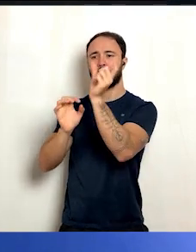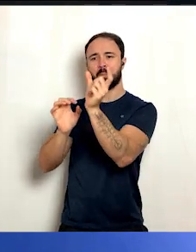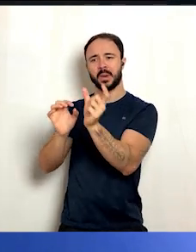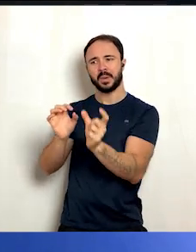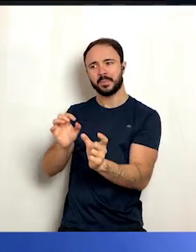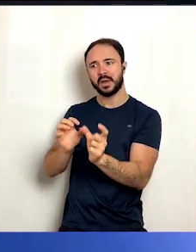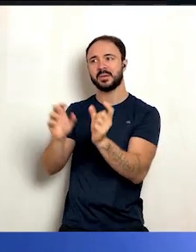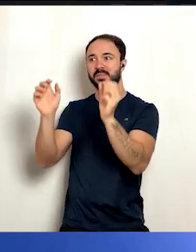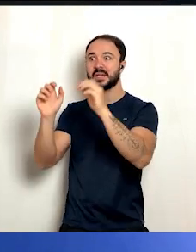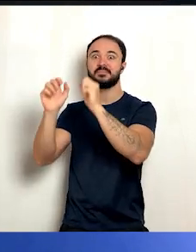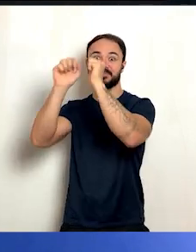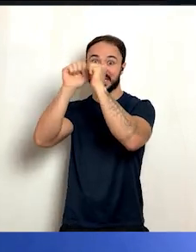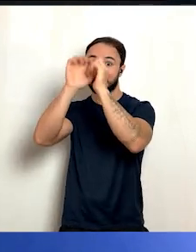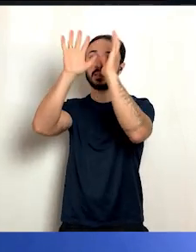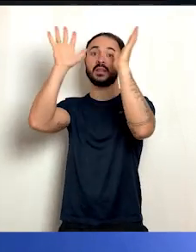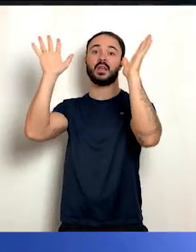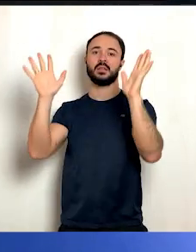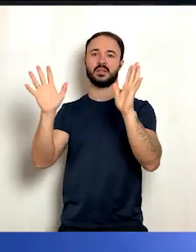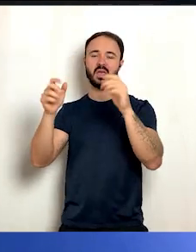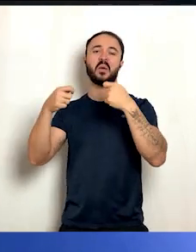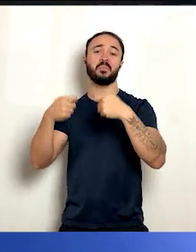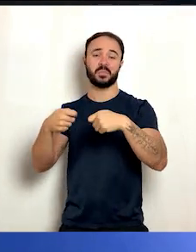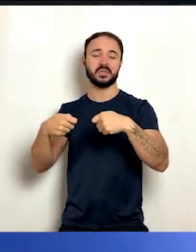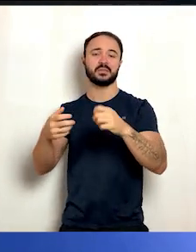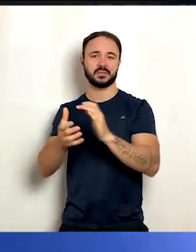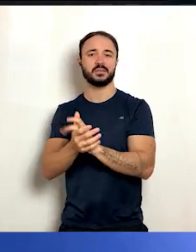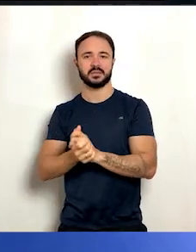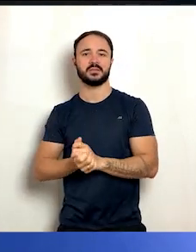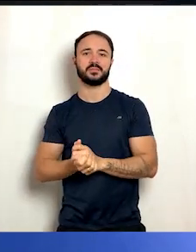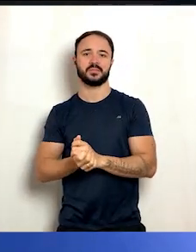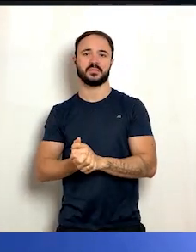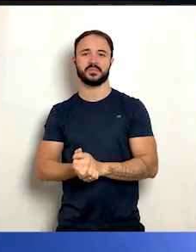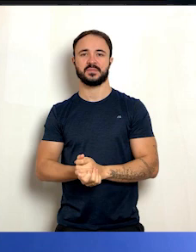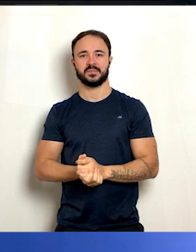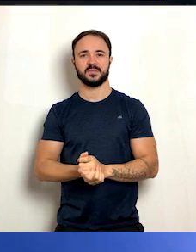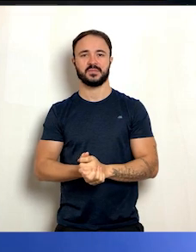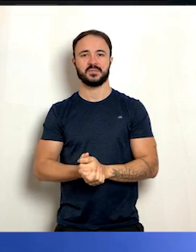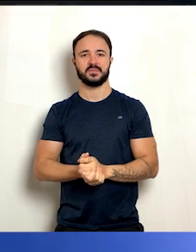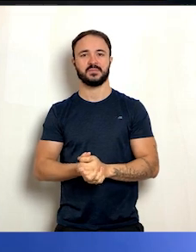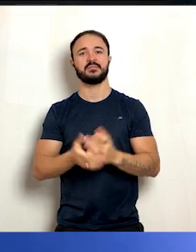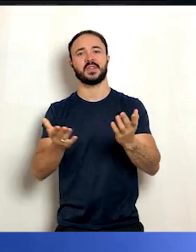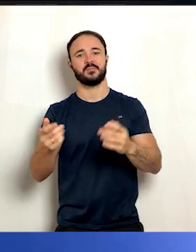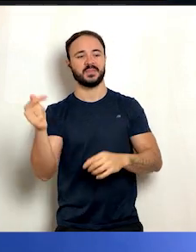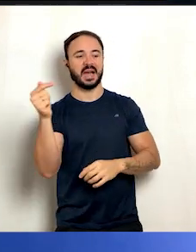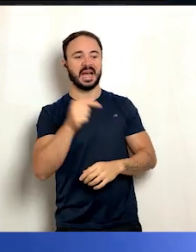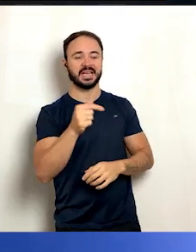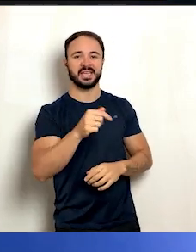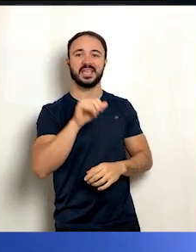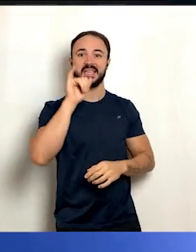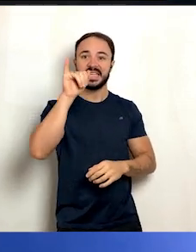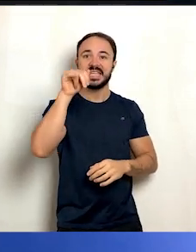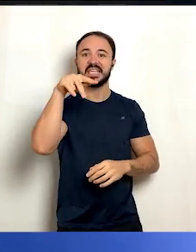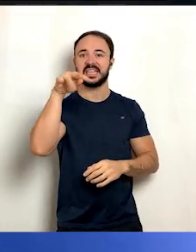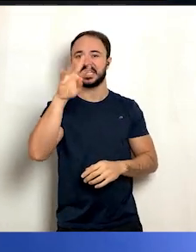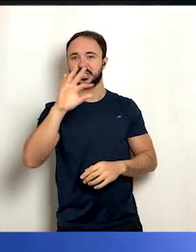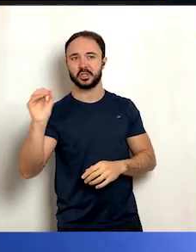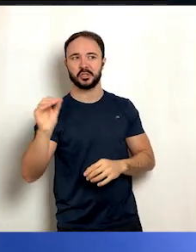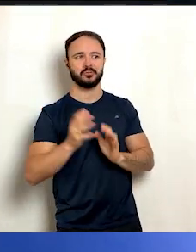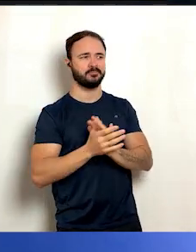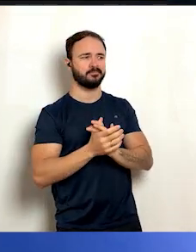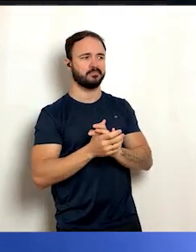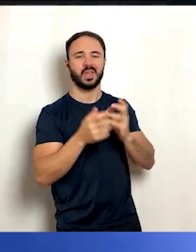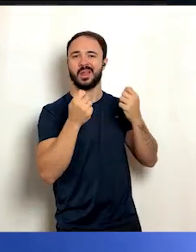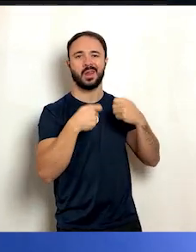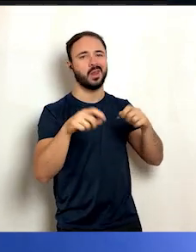precisam dele, do complemento, que a gente chama de objeto, eles precisam desse objeto para fazer sentido, enquanto os